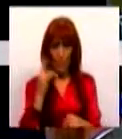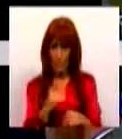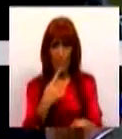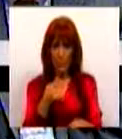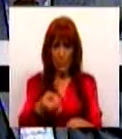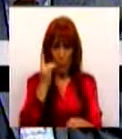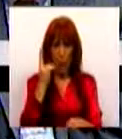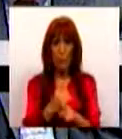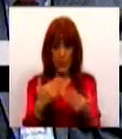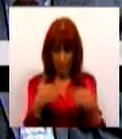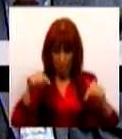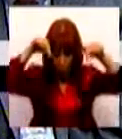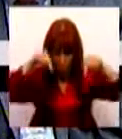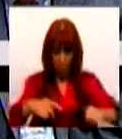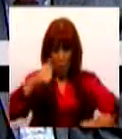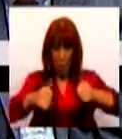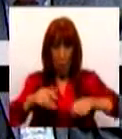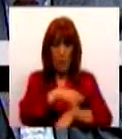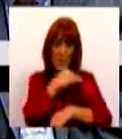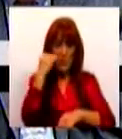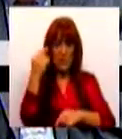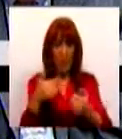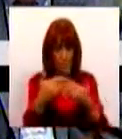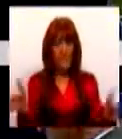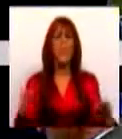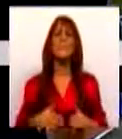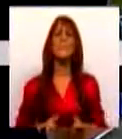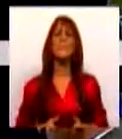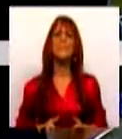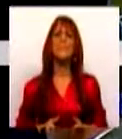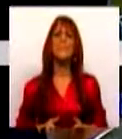pergunta? Porque abriram hoje o concurso para os médicos especialistas.